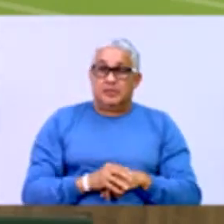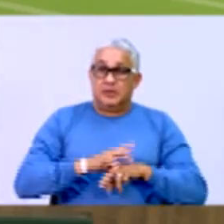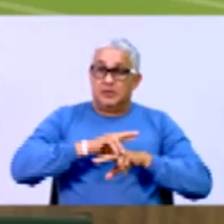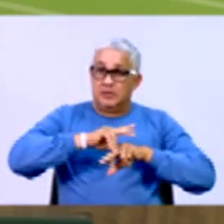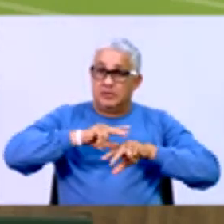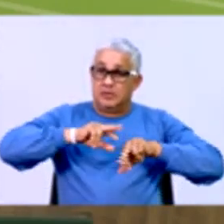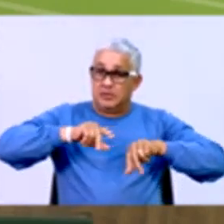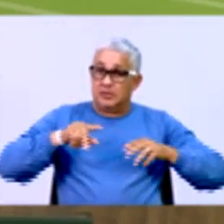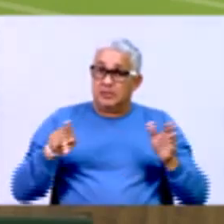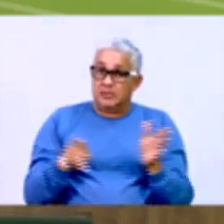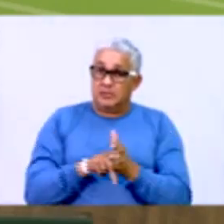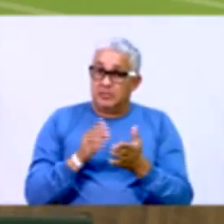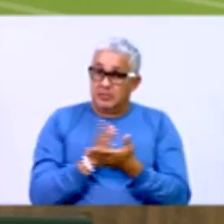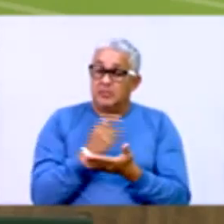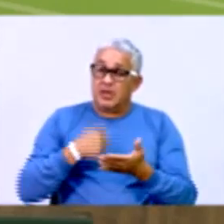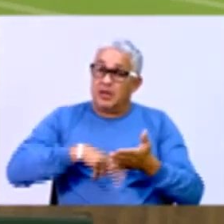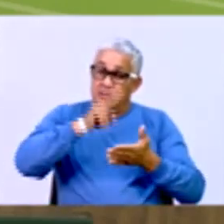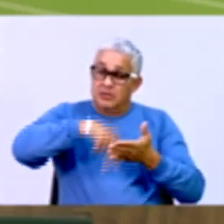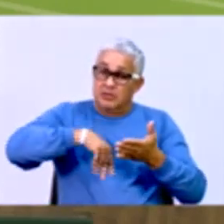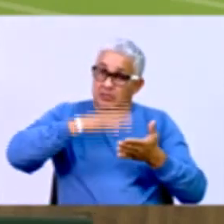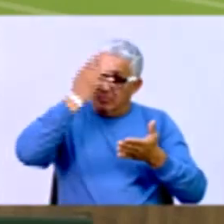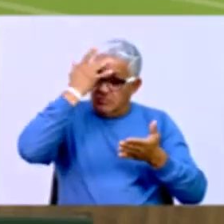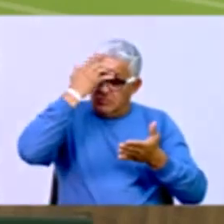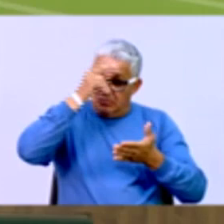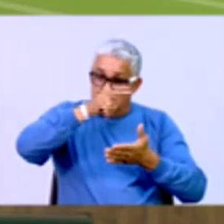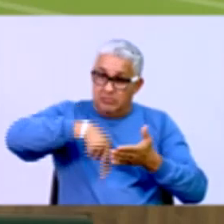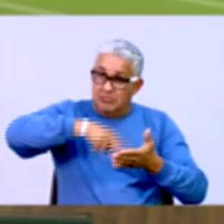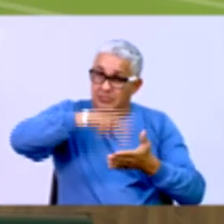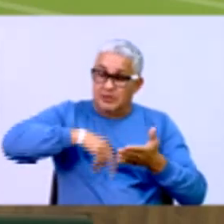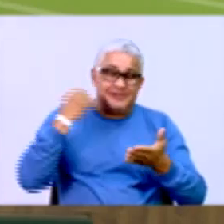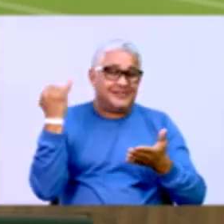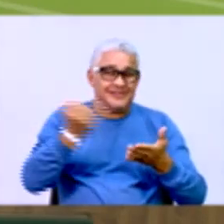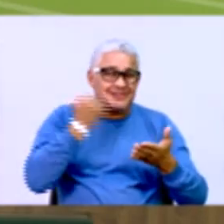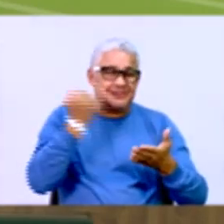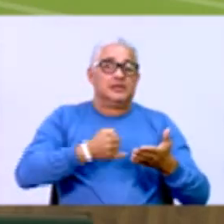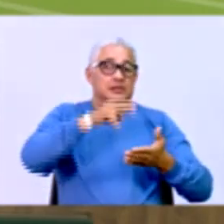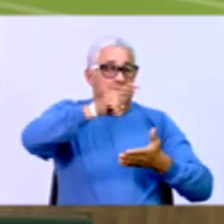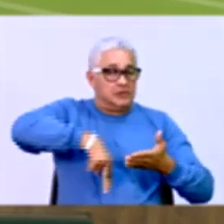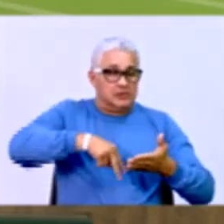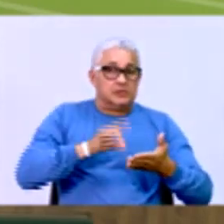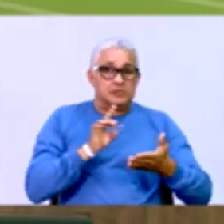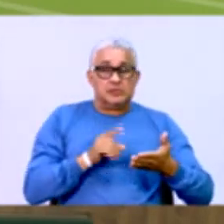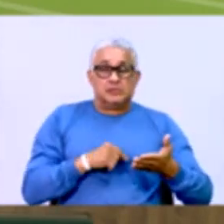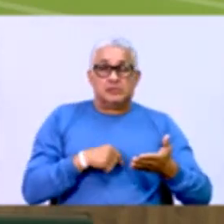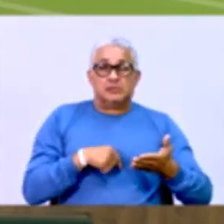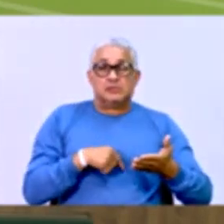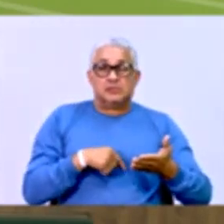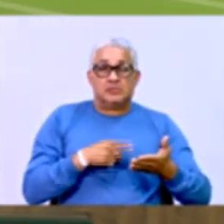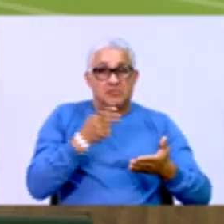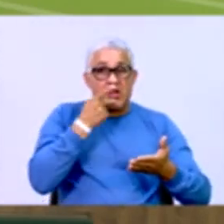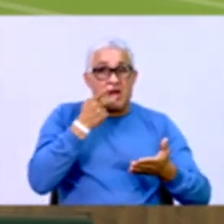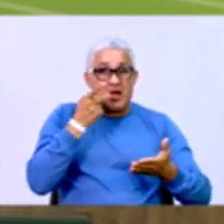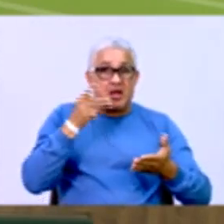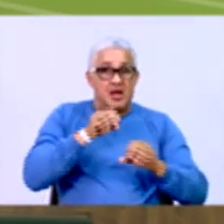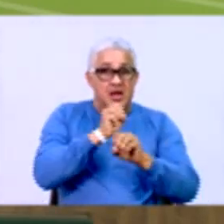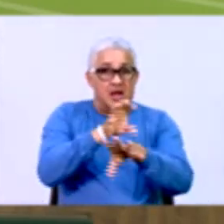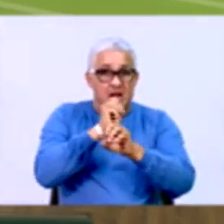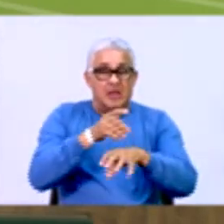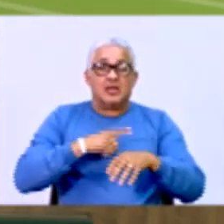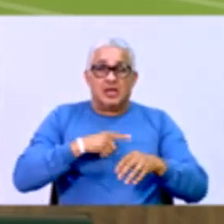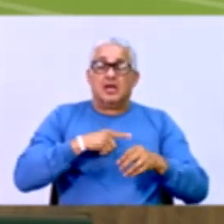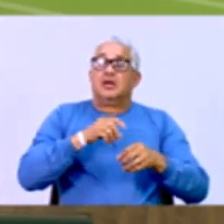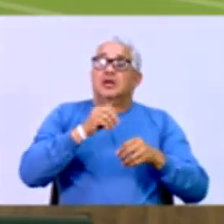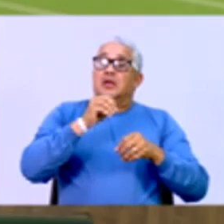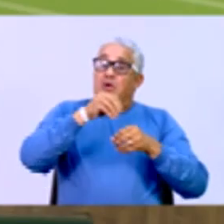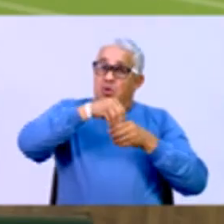ao livro, você tem que ler o livro texto, é importantíssimo isso aí. Não é só o que nós falamos aqui não, tem muito conteúdo lá